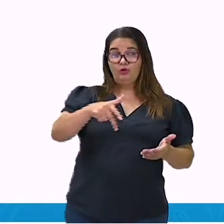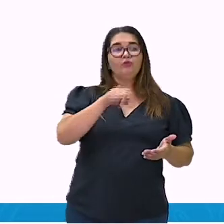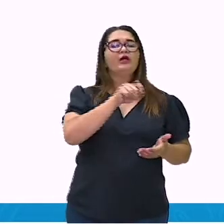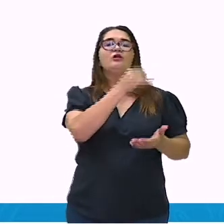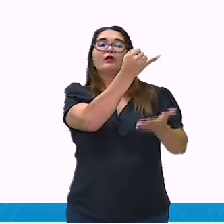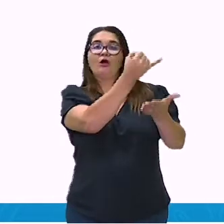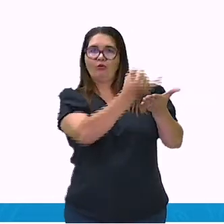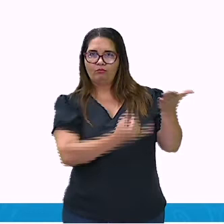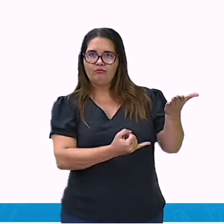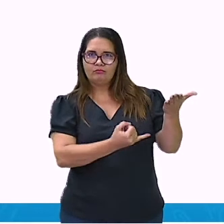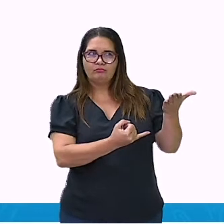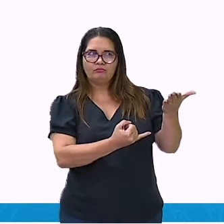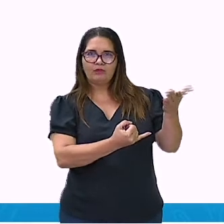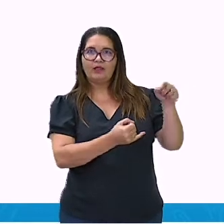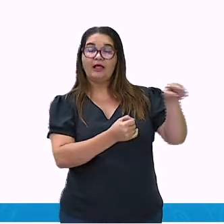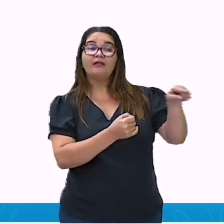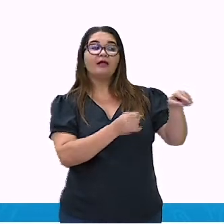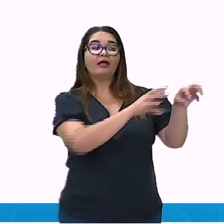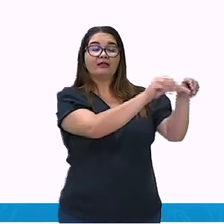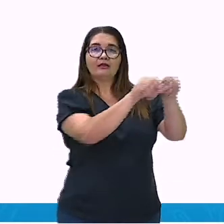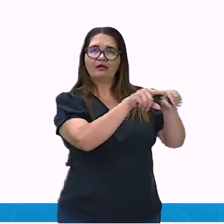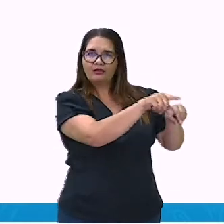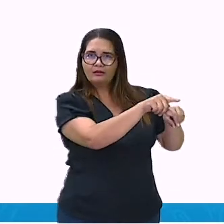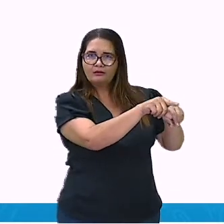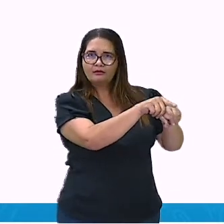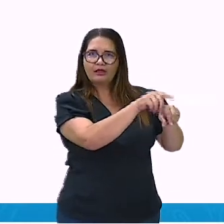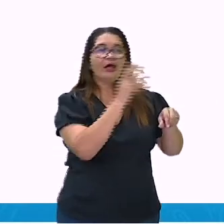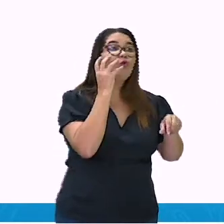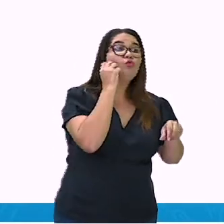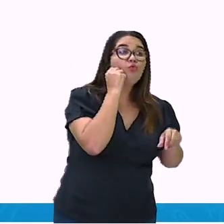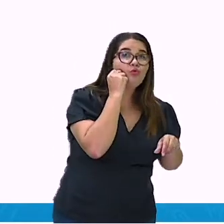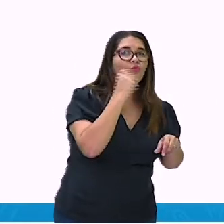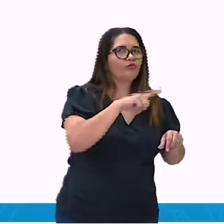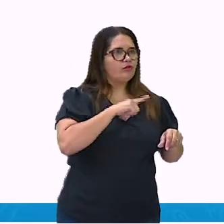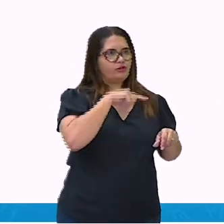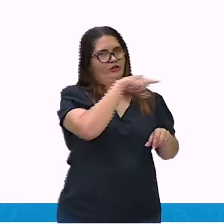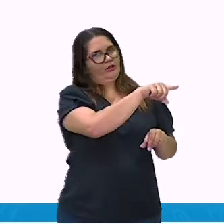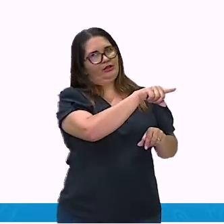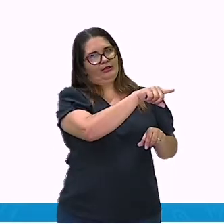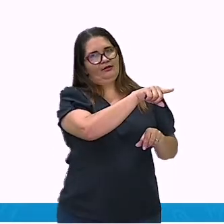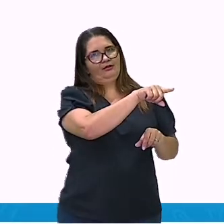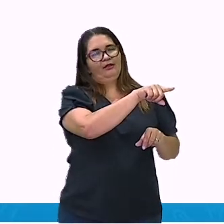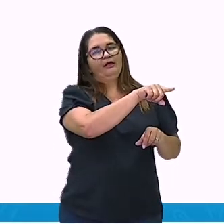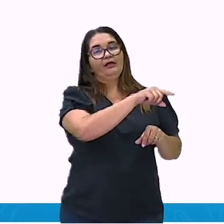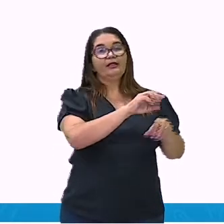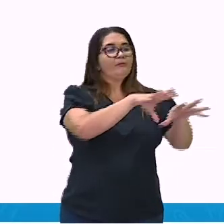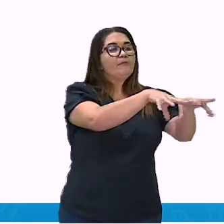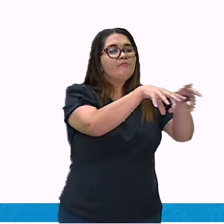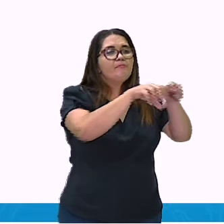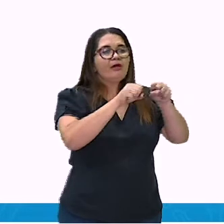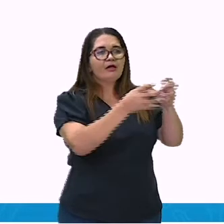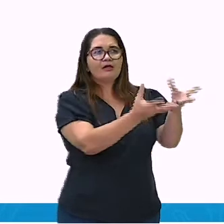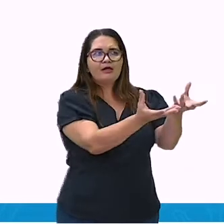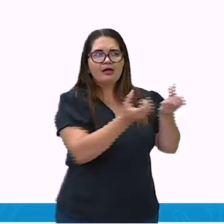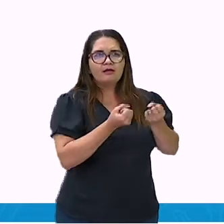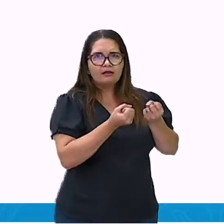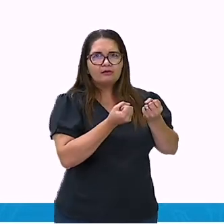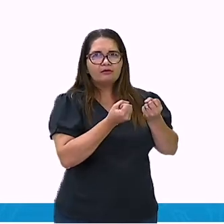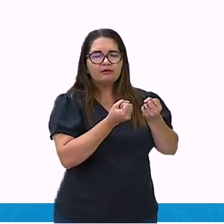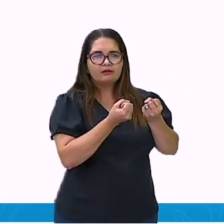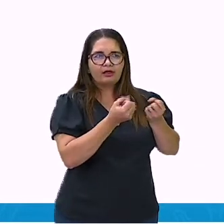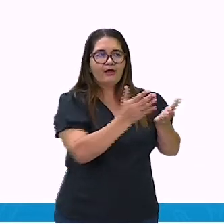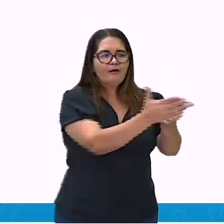imposto, né? O lucro, para a coroa portuguesa. Recolher para a coroa o quinto sobre os